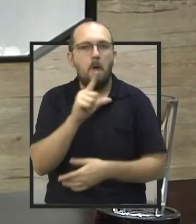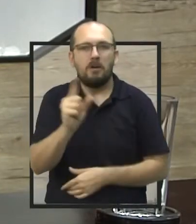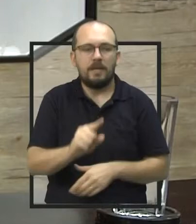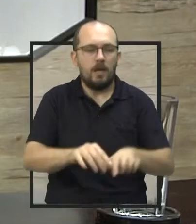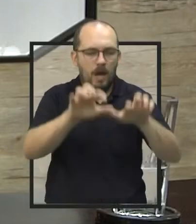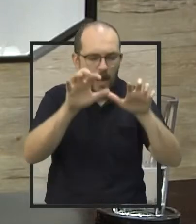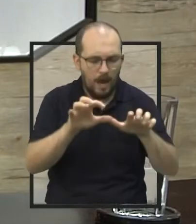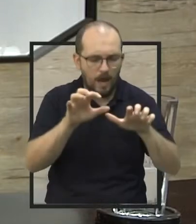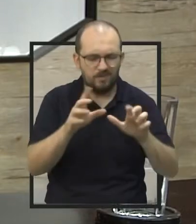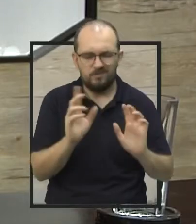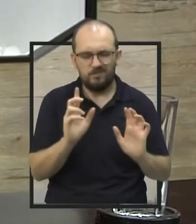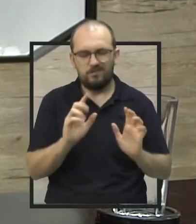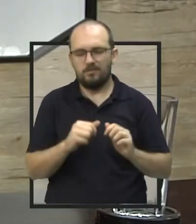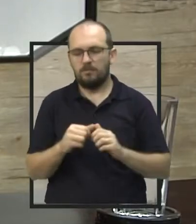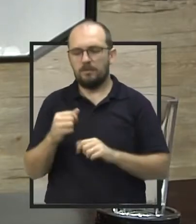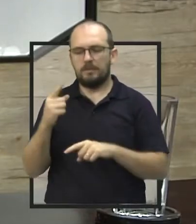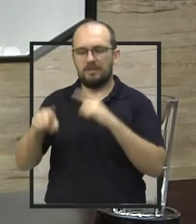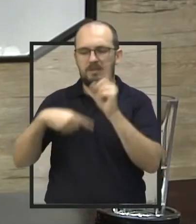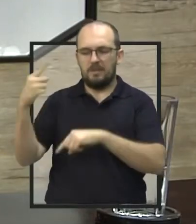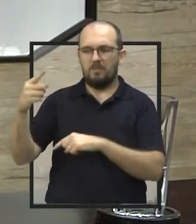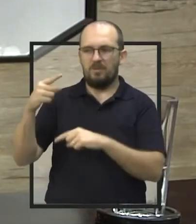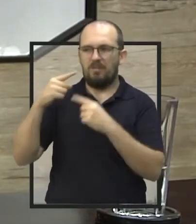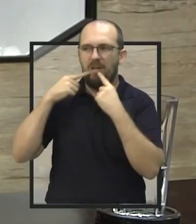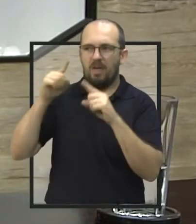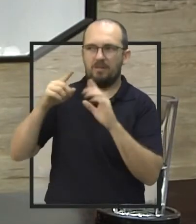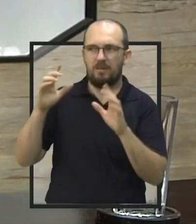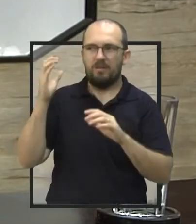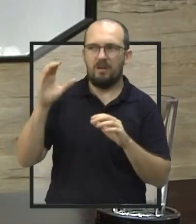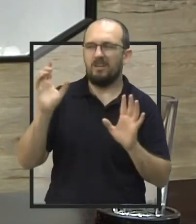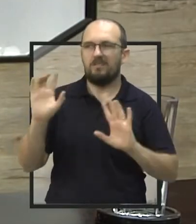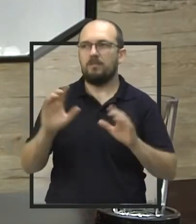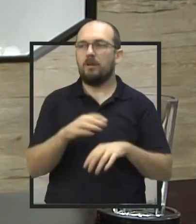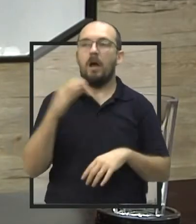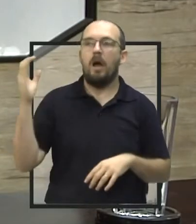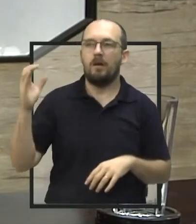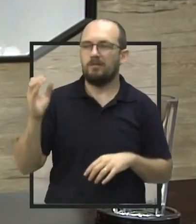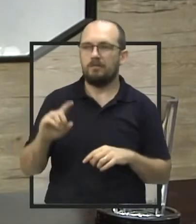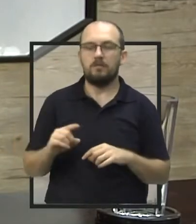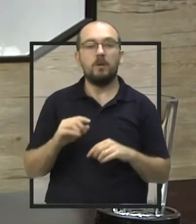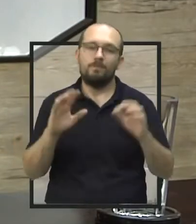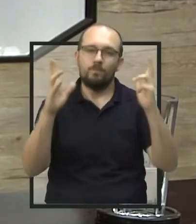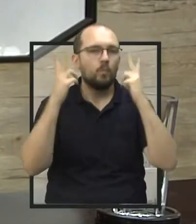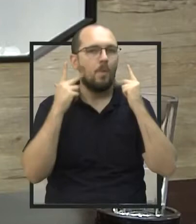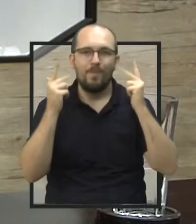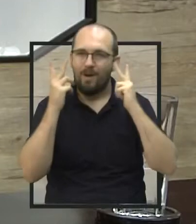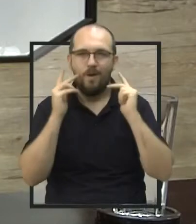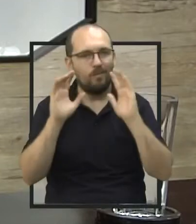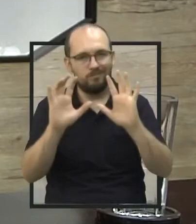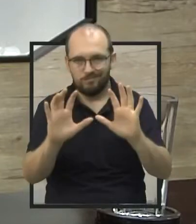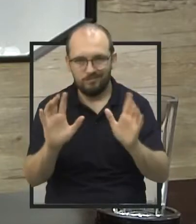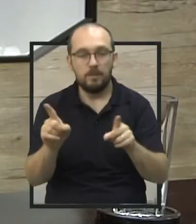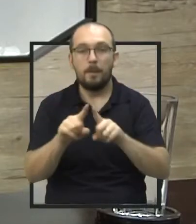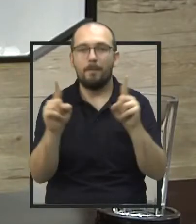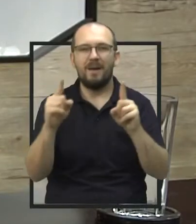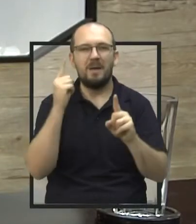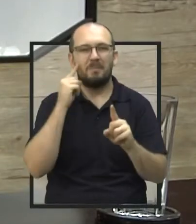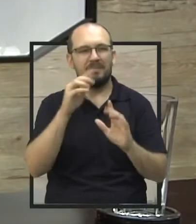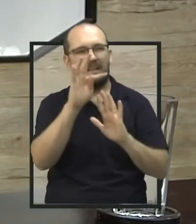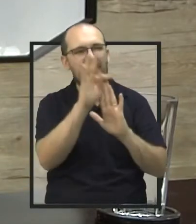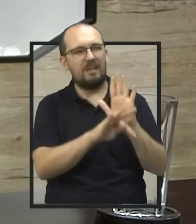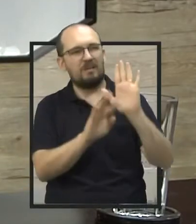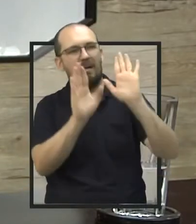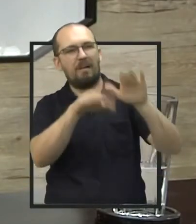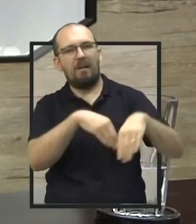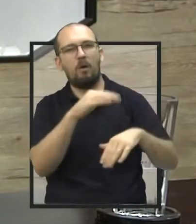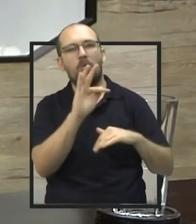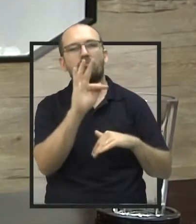coisas. Com certeza. Com certeza. Os escritores são autocríticos demais, muito, né? Inclusive é isso que faz com que a gente não publique, né? Que a gente